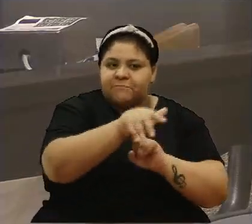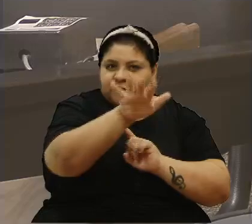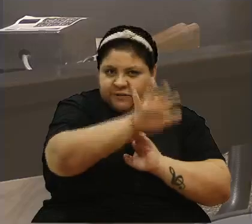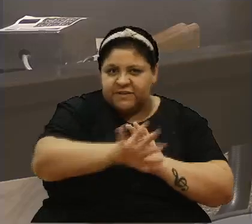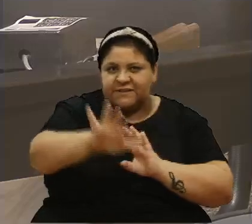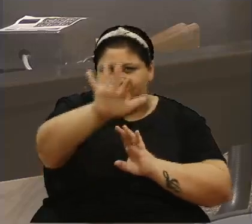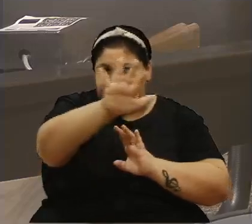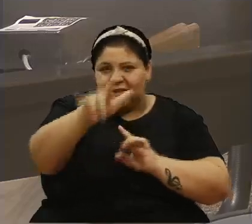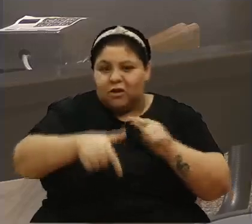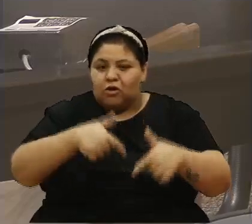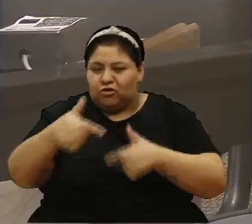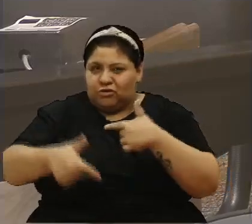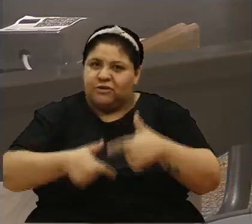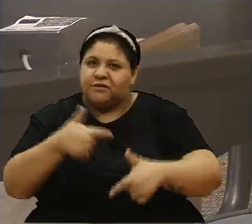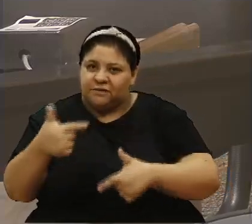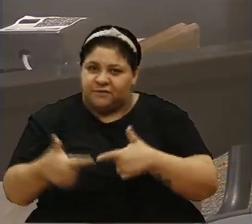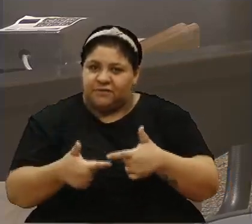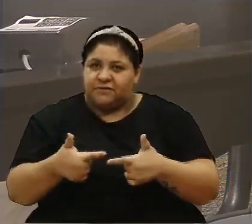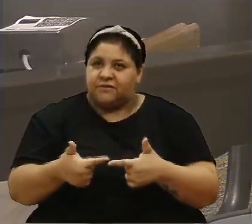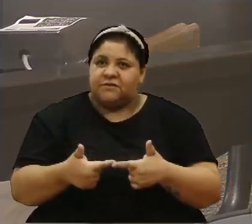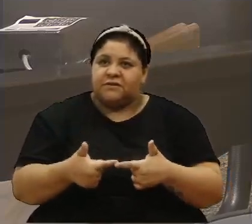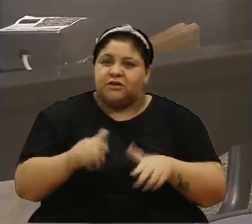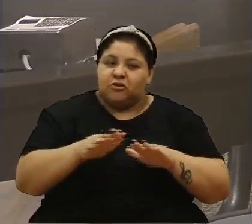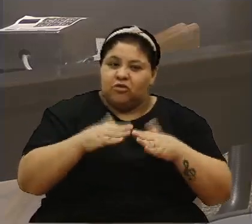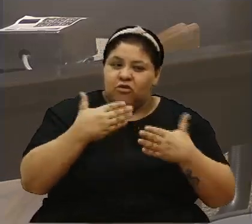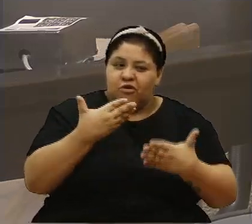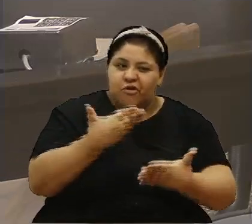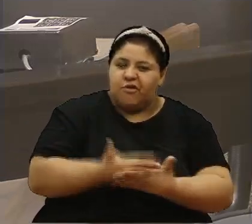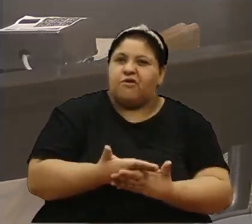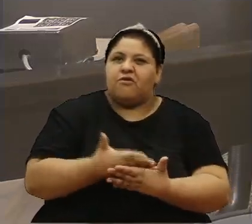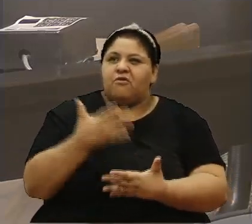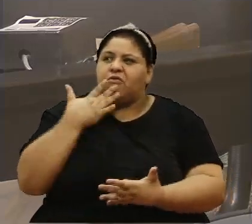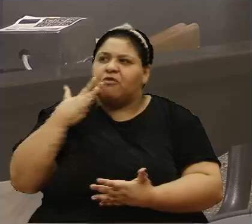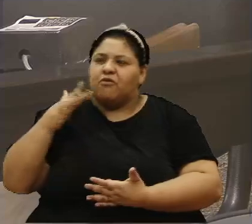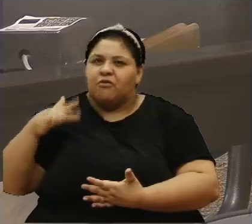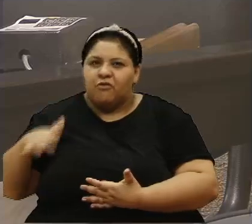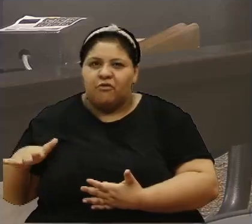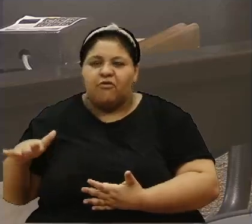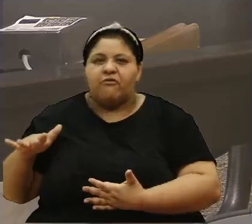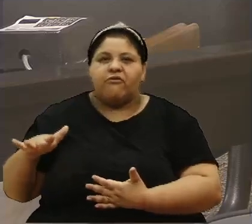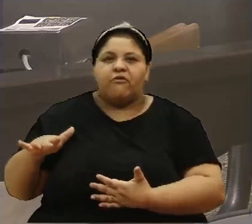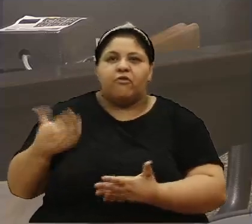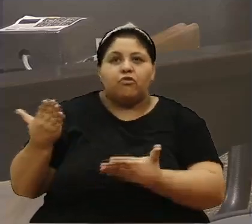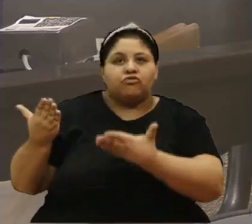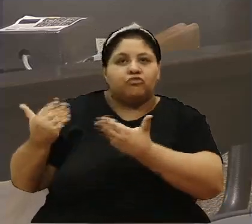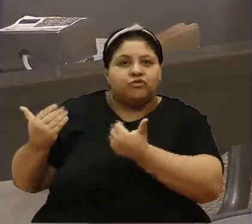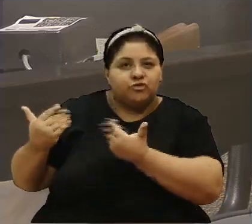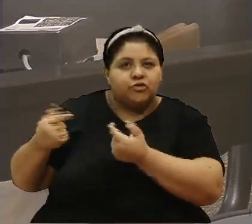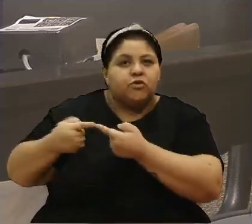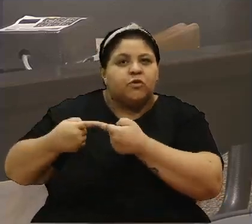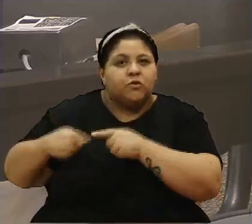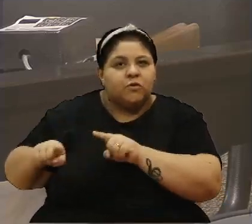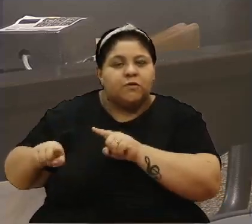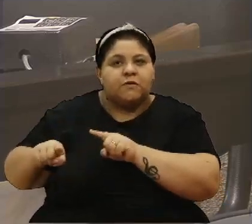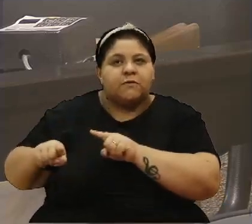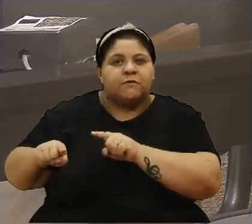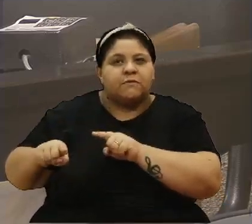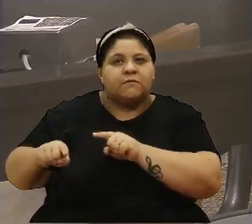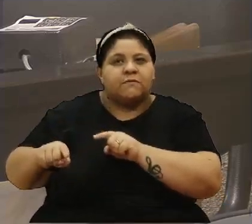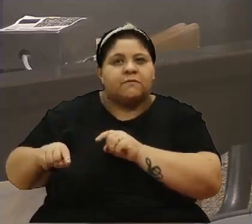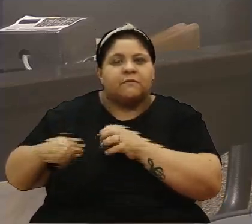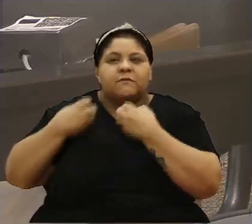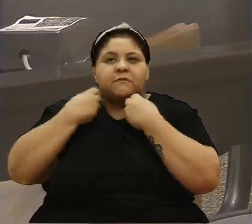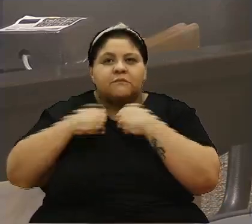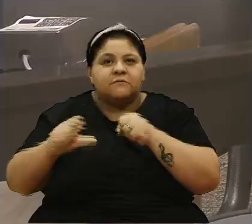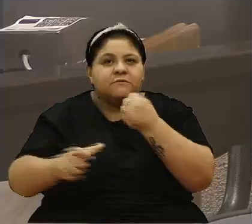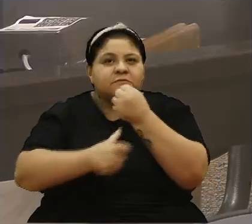todo. Um trabalho realmente daqui a pouco com as escolas, com as nossas crianças, com os nossos jovens, mas com uma Secretaria de Segurança